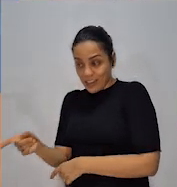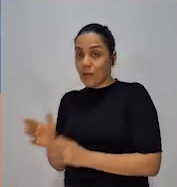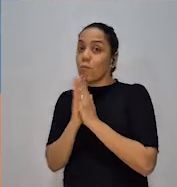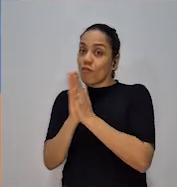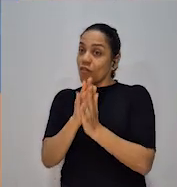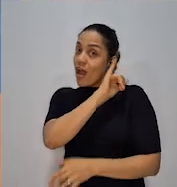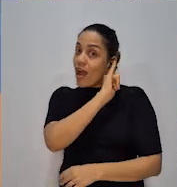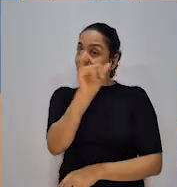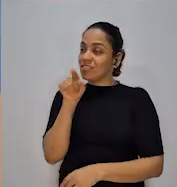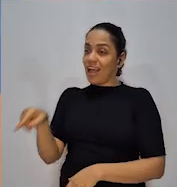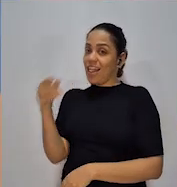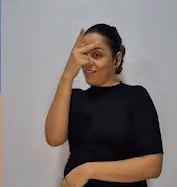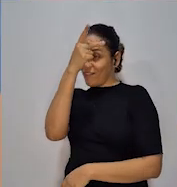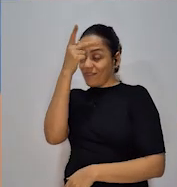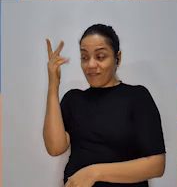passar vergonha.